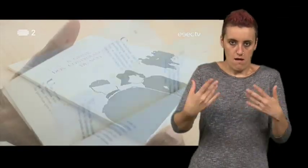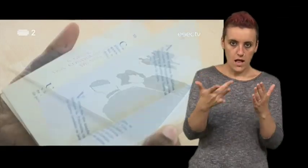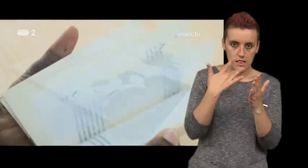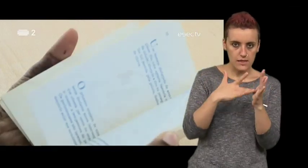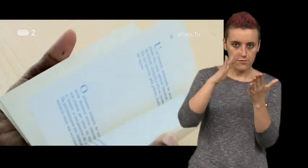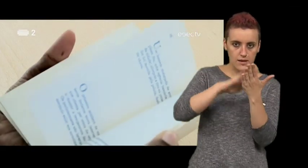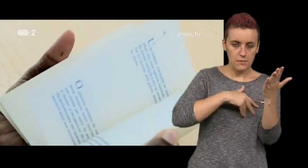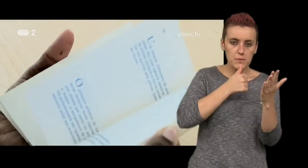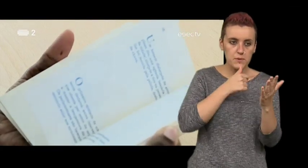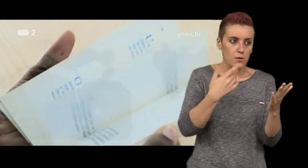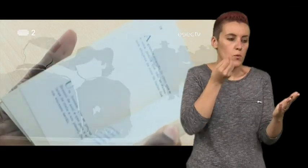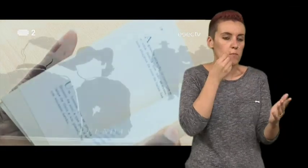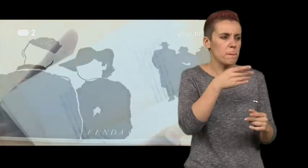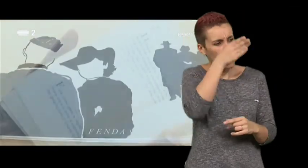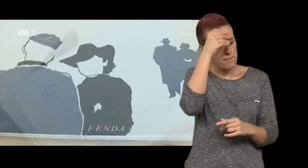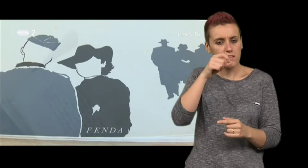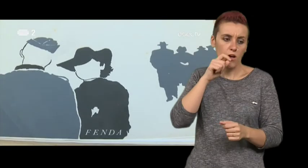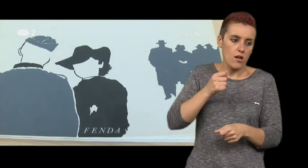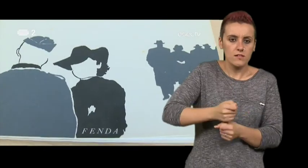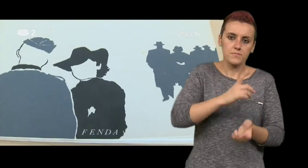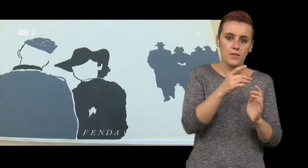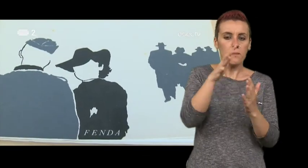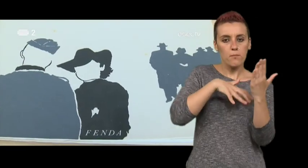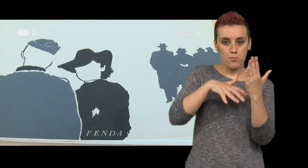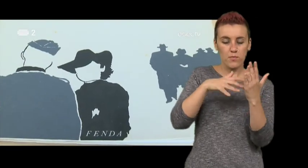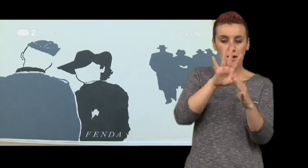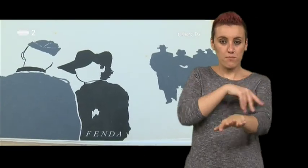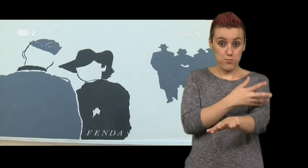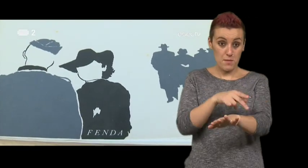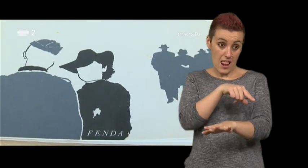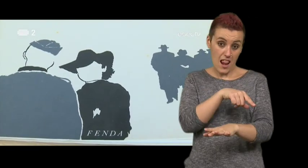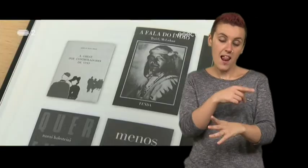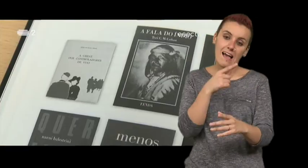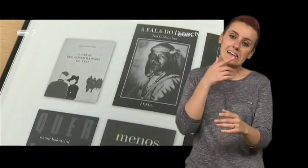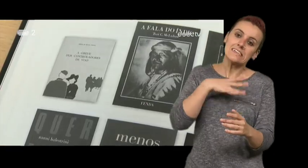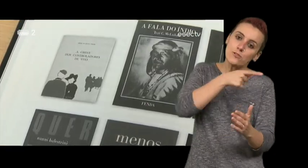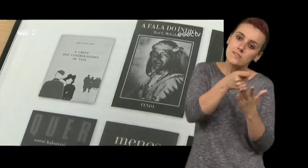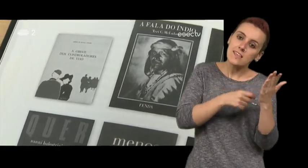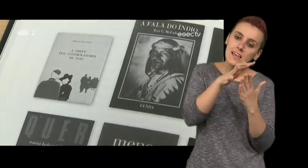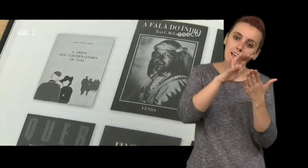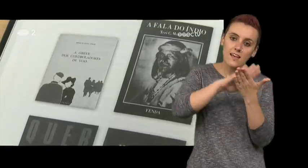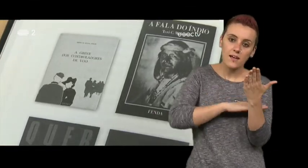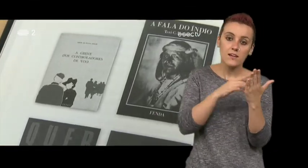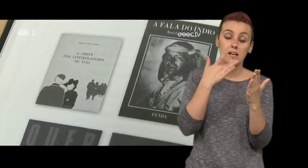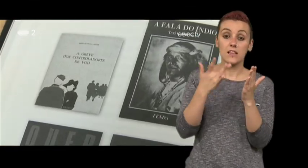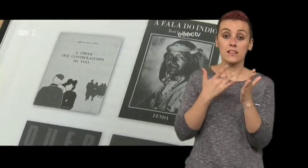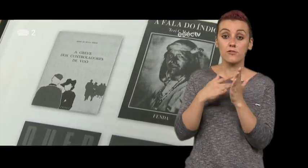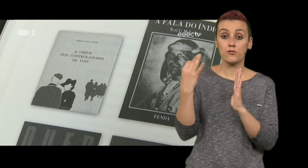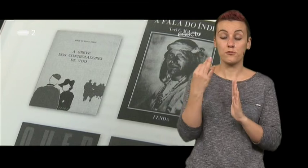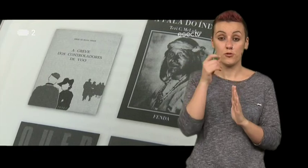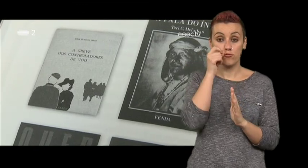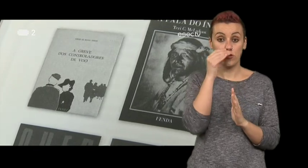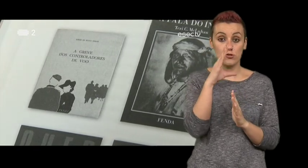que se faz uma capa de um livro. Pá, aprendes. Olha, toma lá estes poemas, faz uma capa para estes poemas. E deu-me este livro